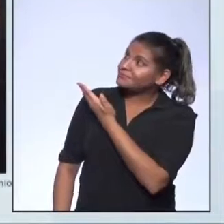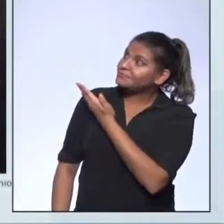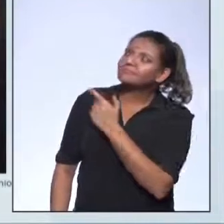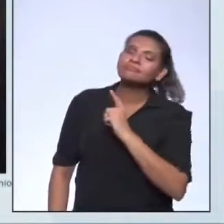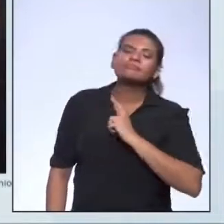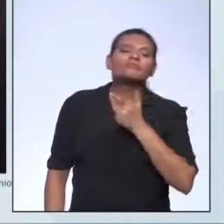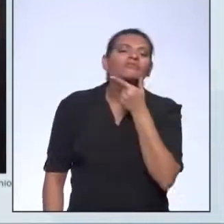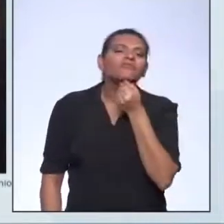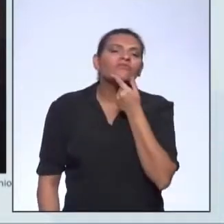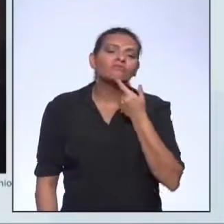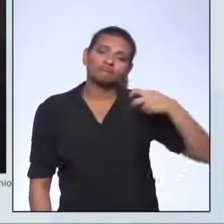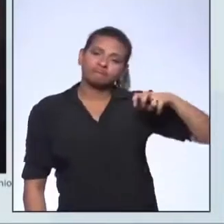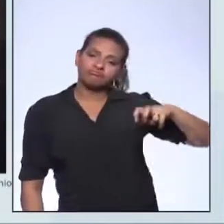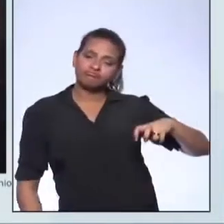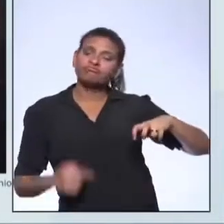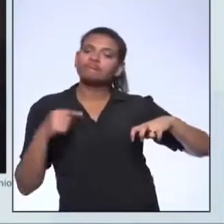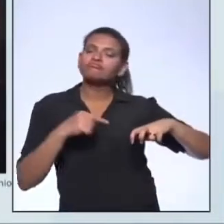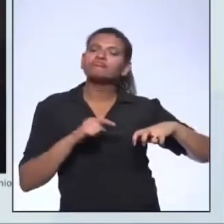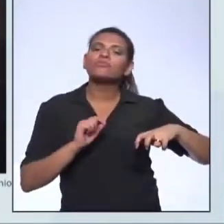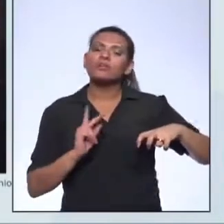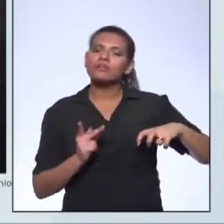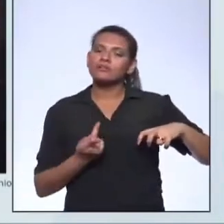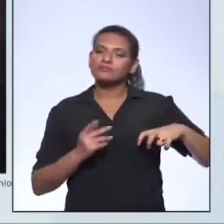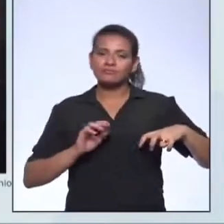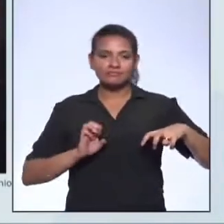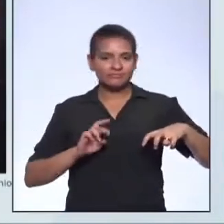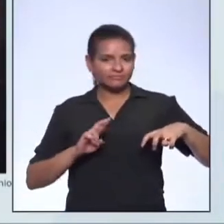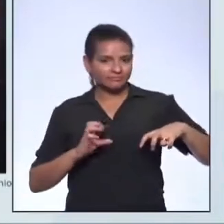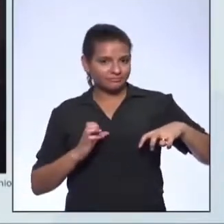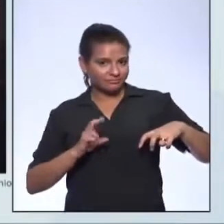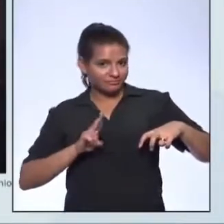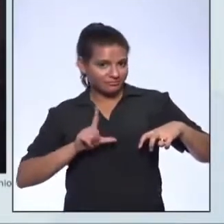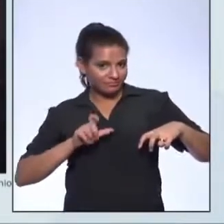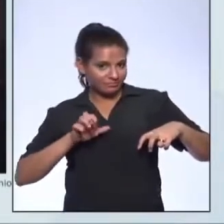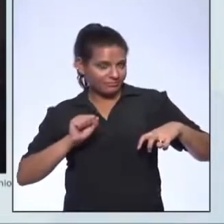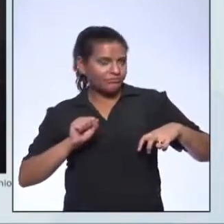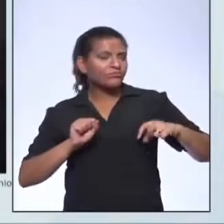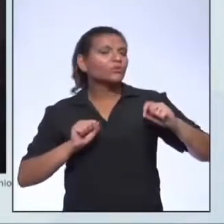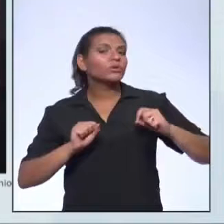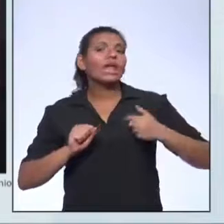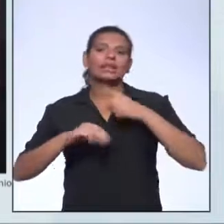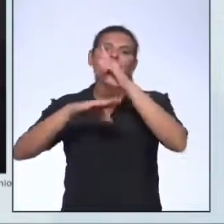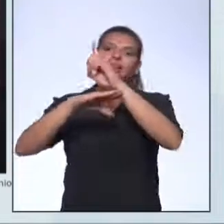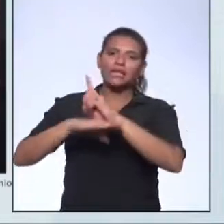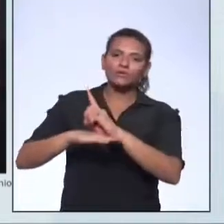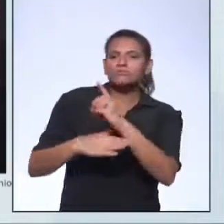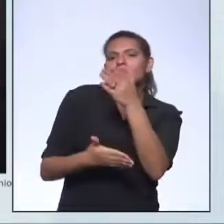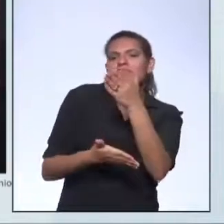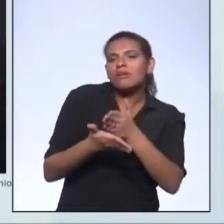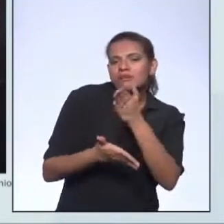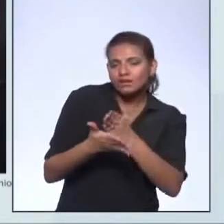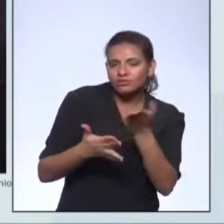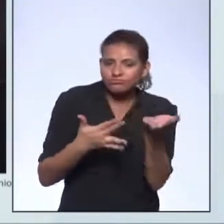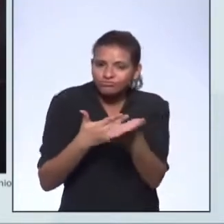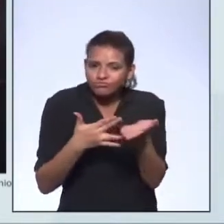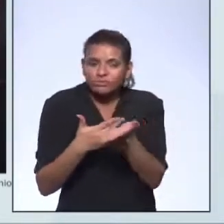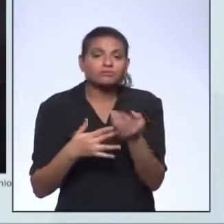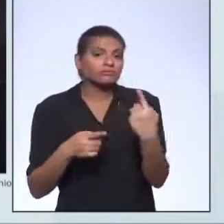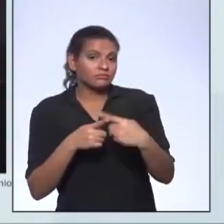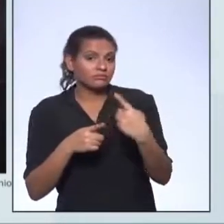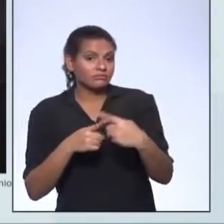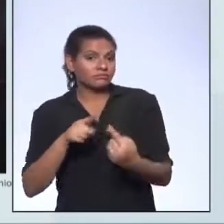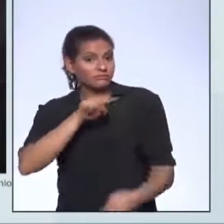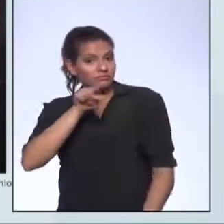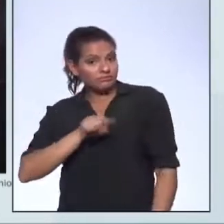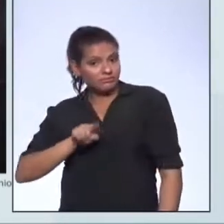sentado realmente é Hércules. Lembram? Hércules, ele é um semideus, né? Ele é filho de Zeus, que é um deus, com uma